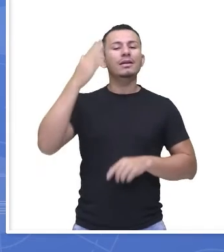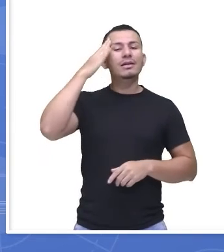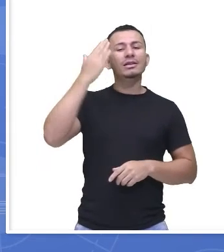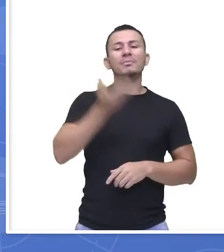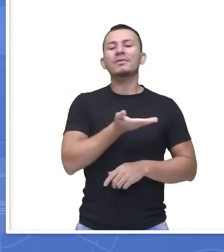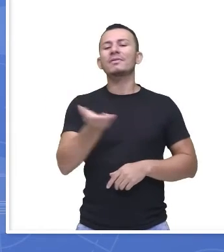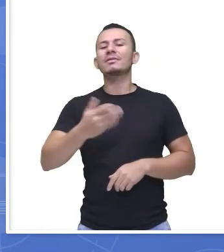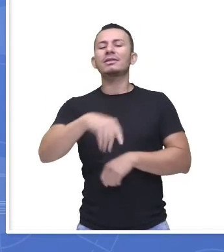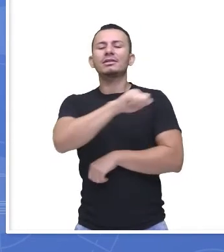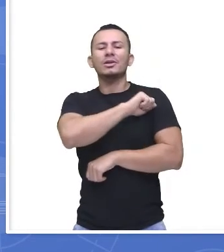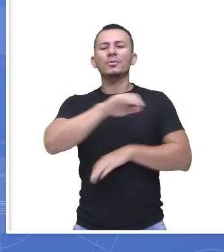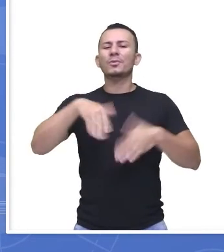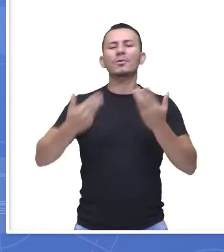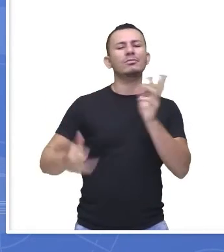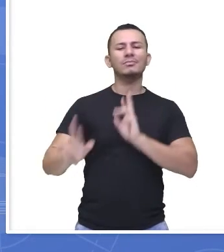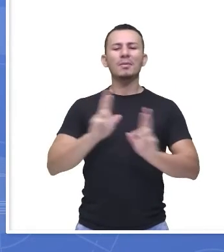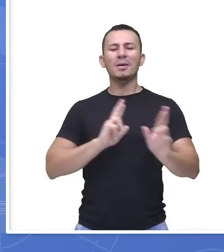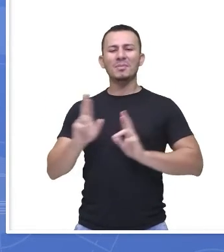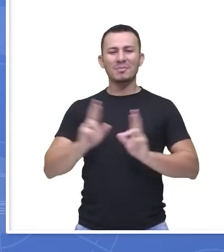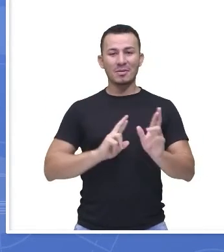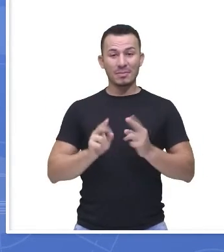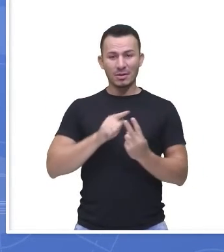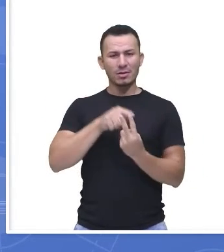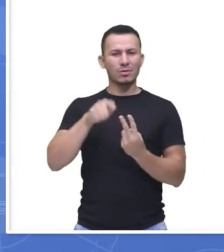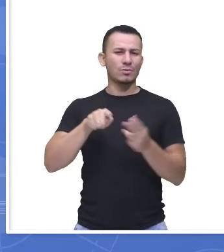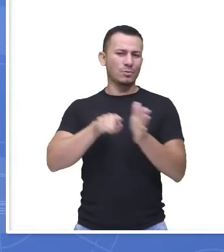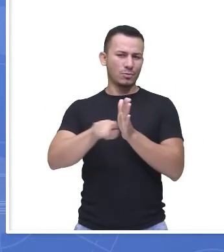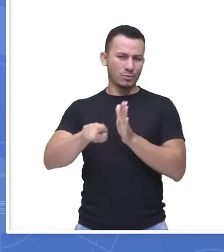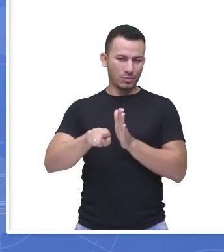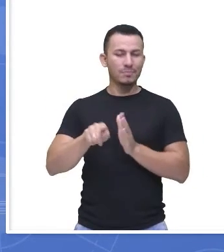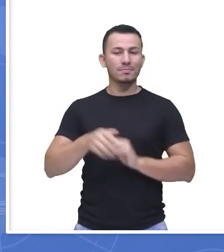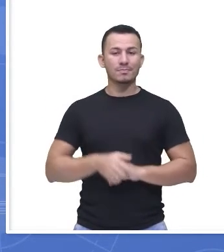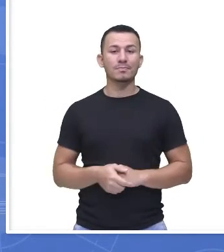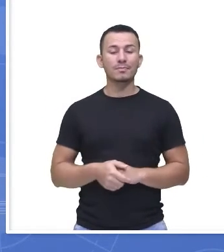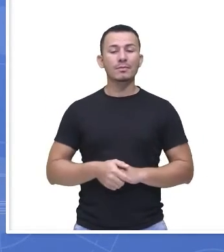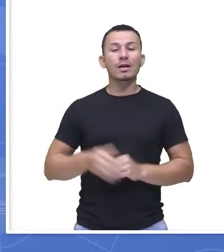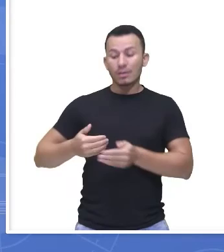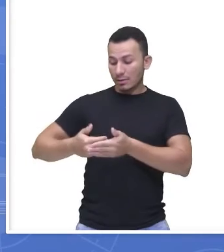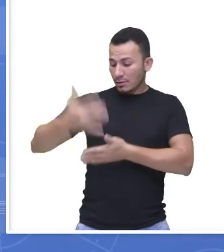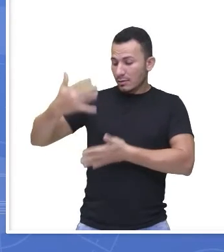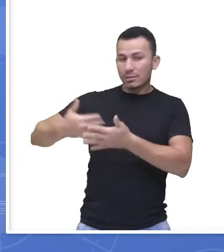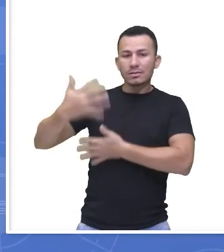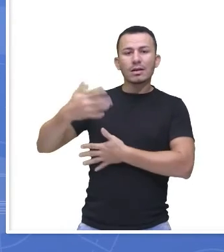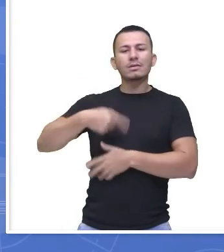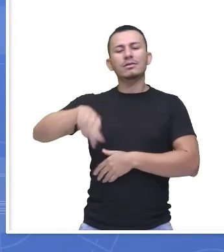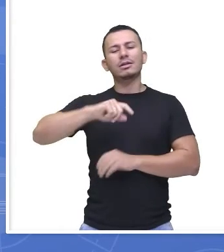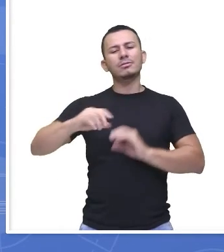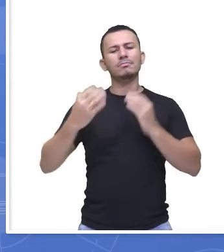vocês responderam aí essas duas questões, tá certo? Vamos lá no chat.